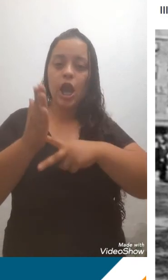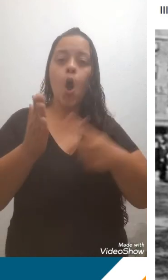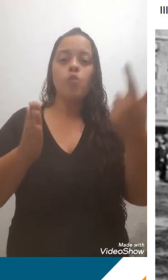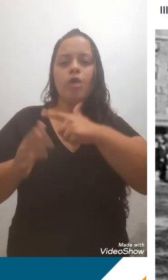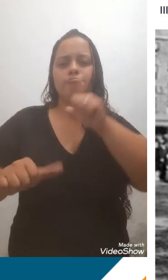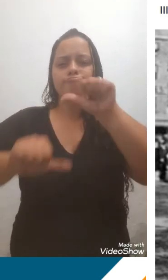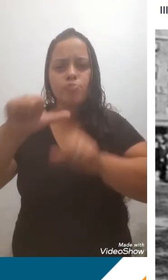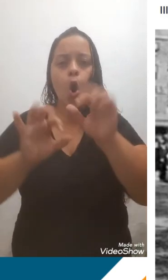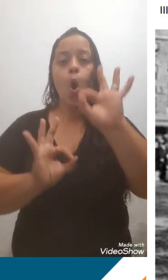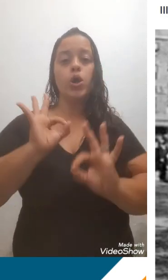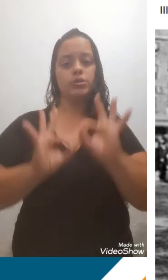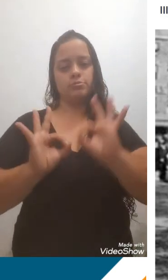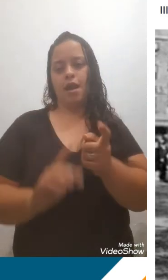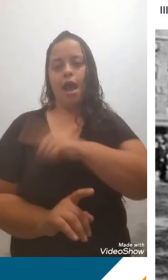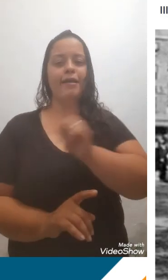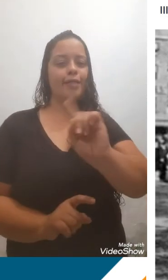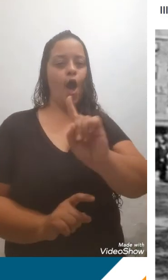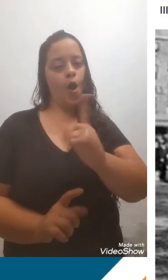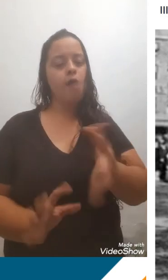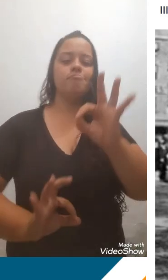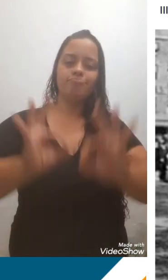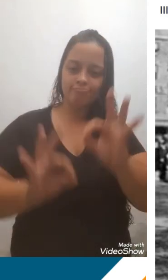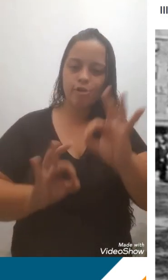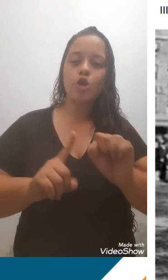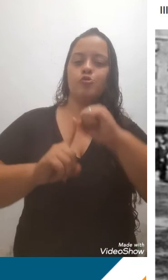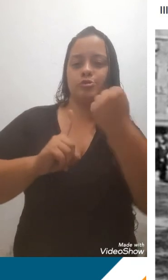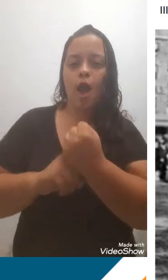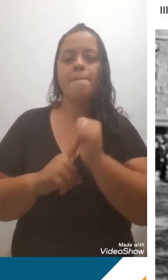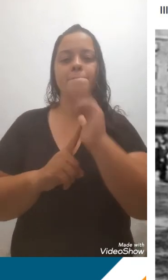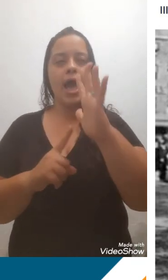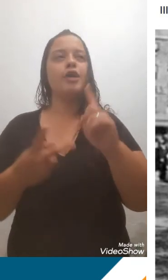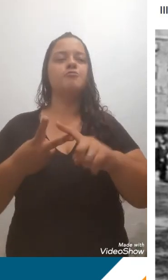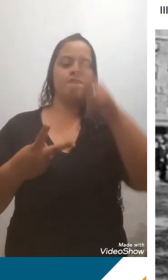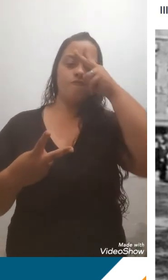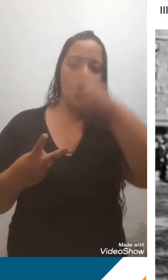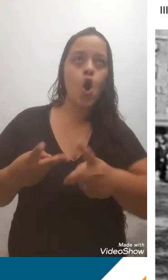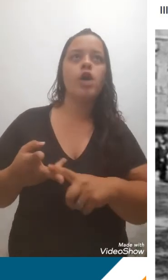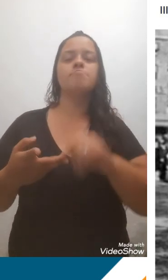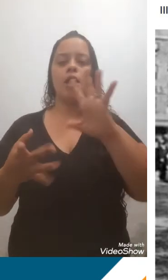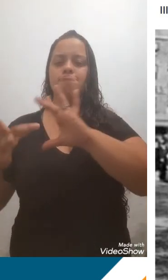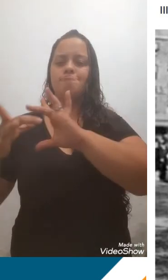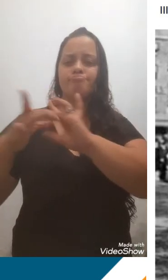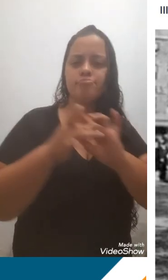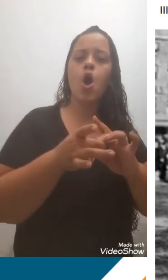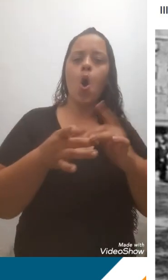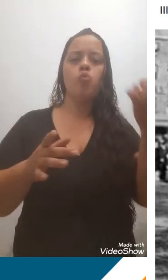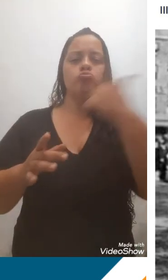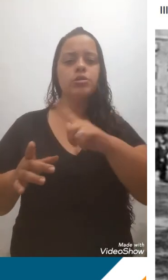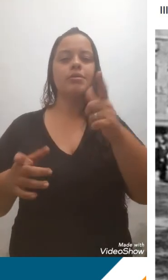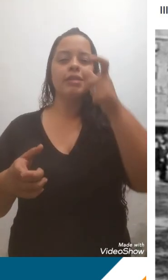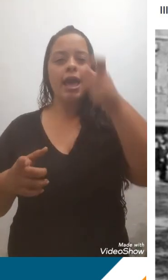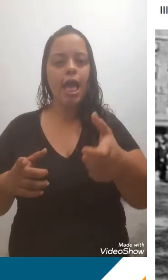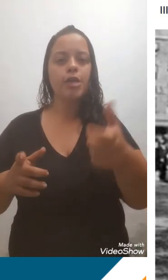se transformar numa organização social, num movimento social mais forte, mais coeso e fazer valer melhor